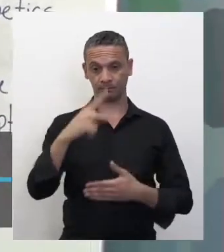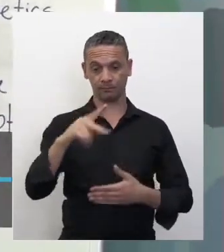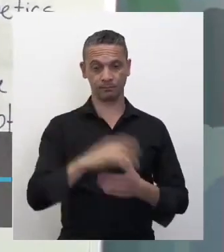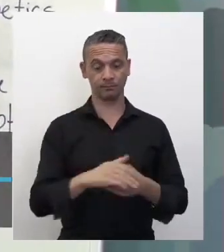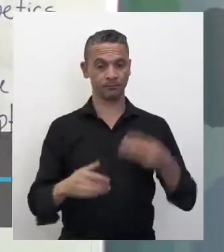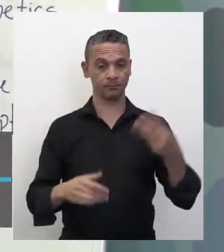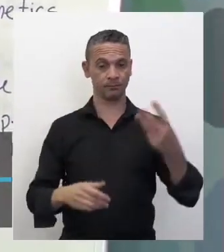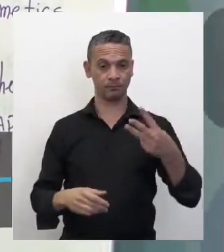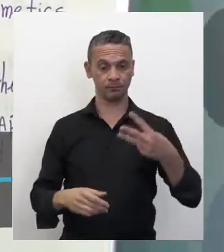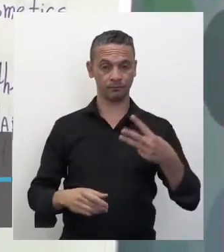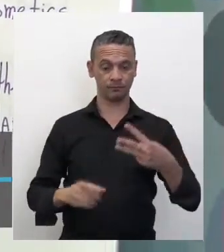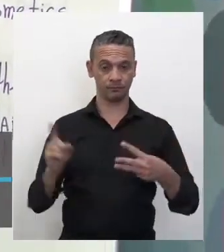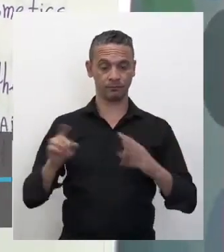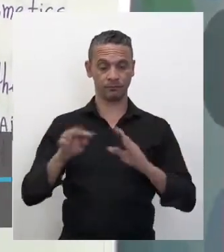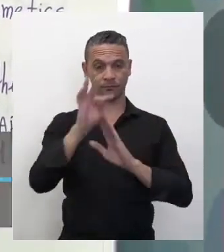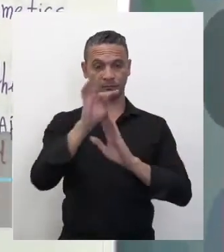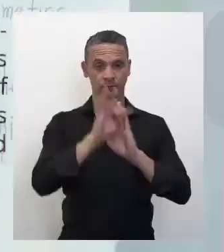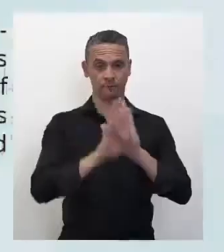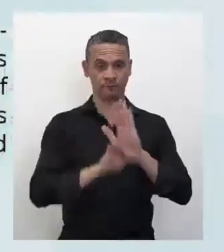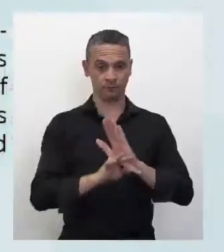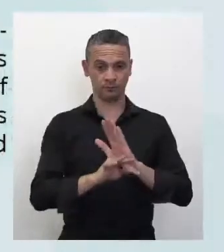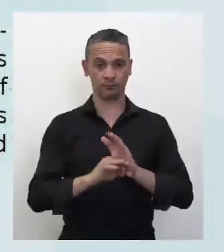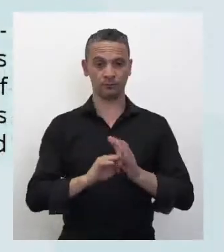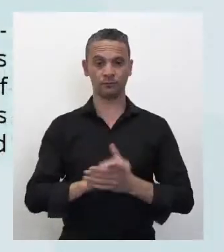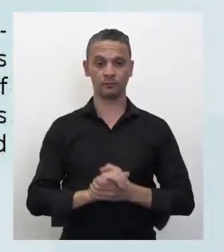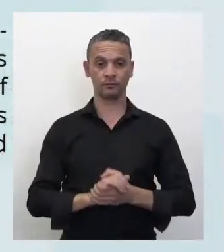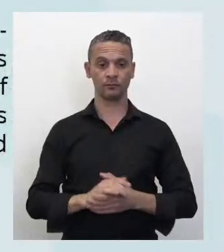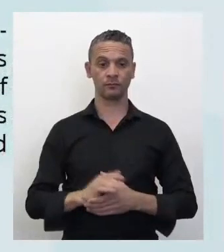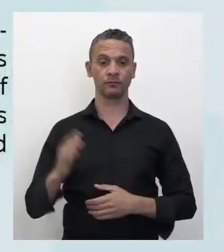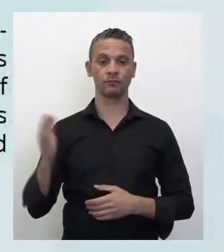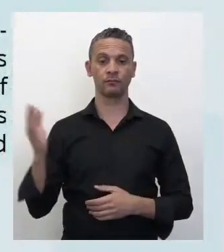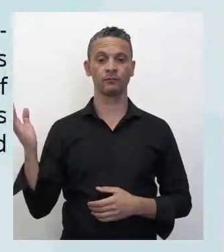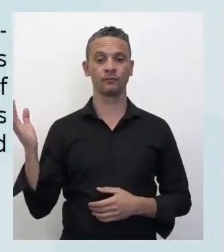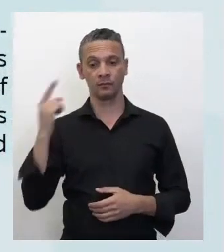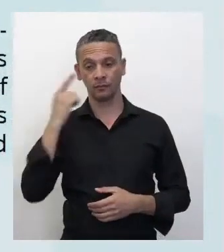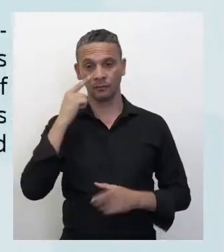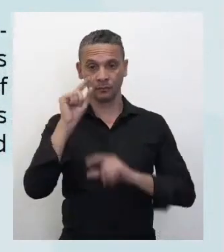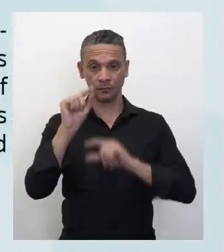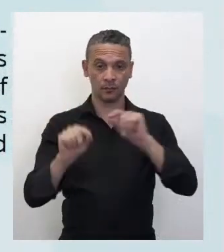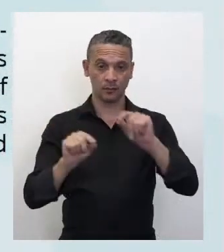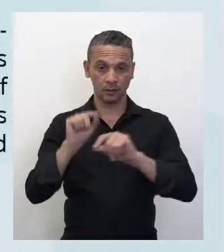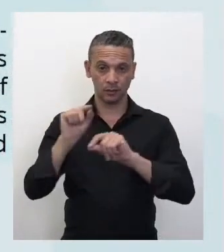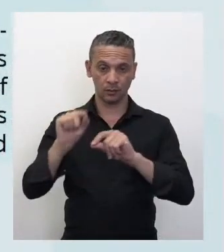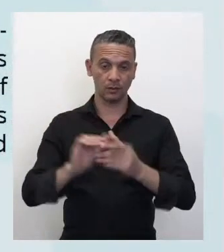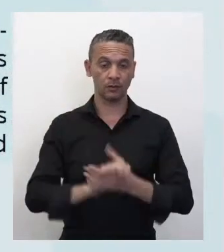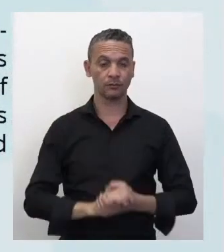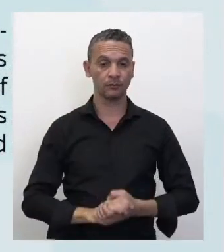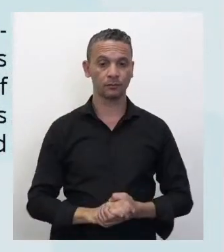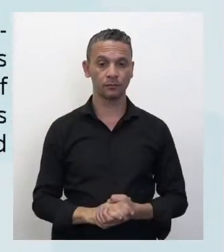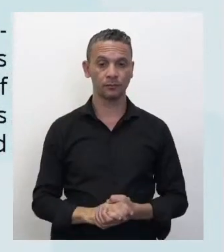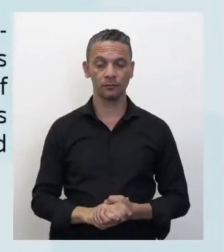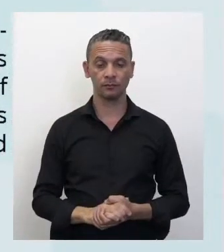terceira parte do nosso texto, ele vai aparecer na tela, e agora o que vocês vão ter que fazer? Read the text about